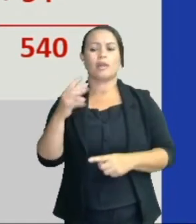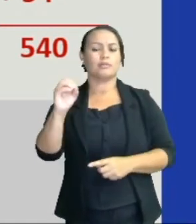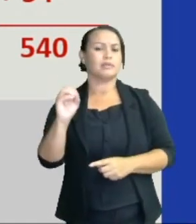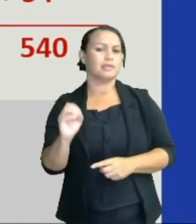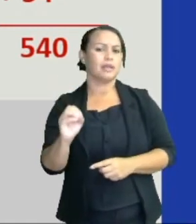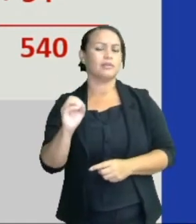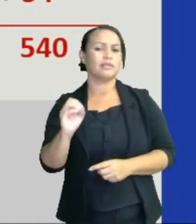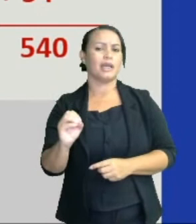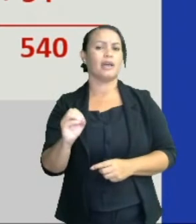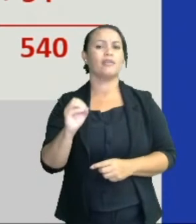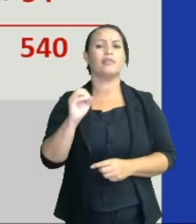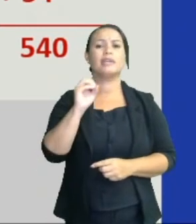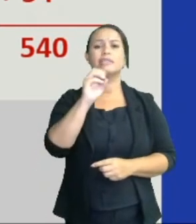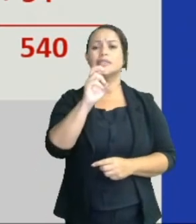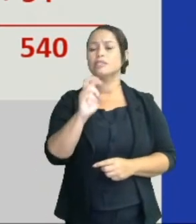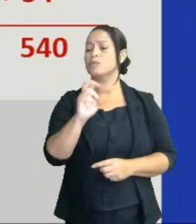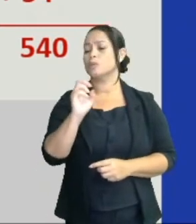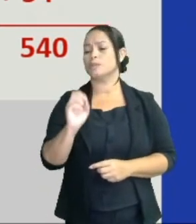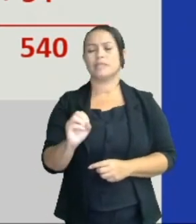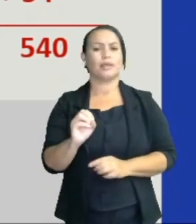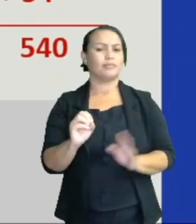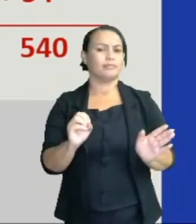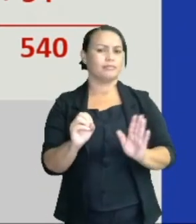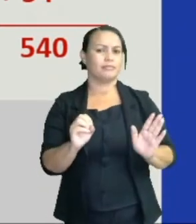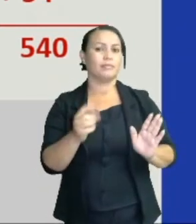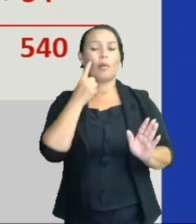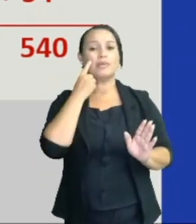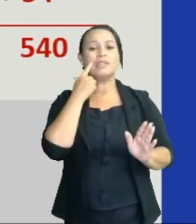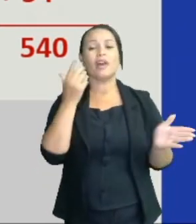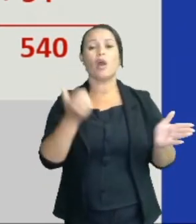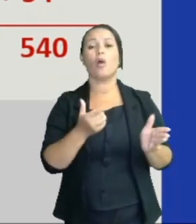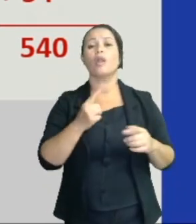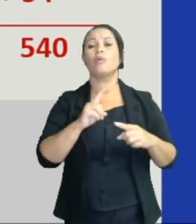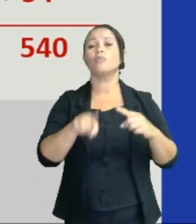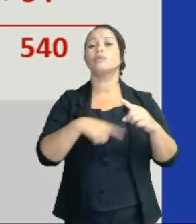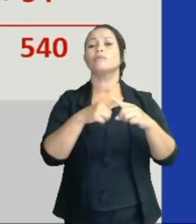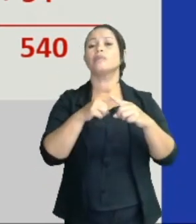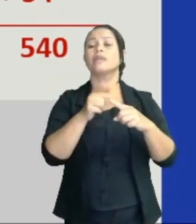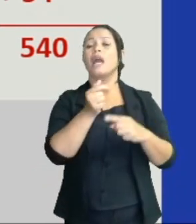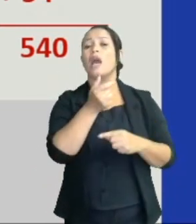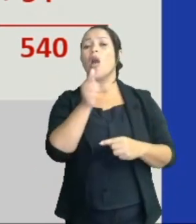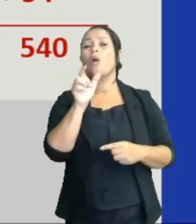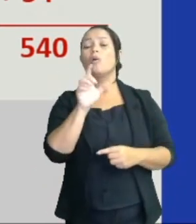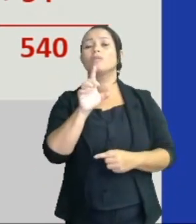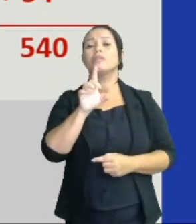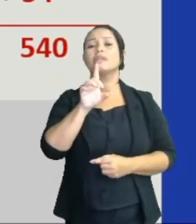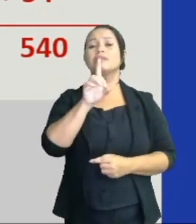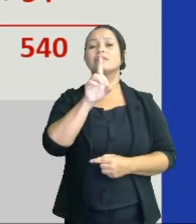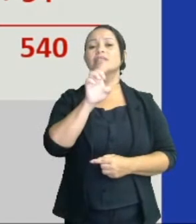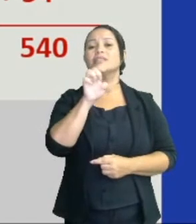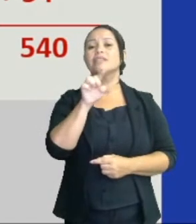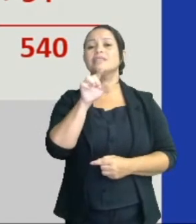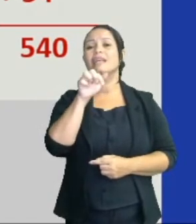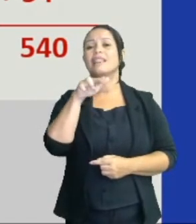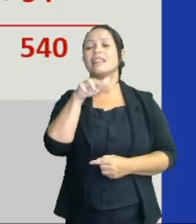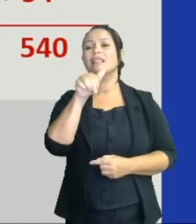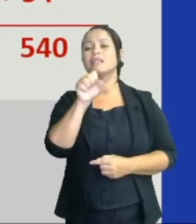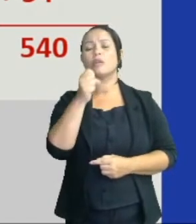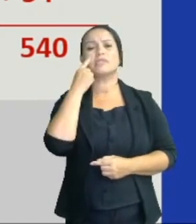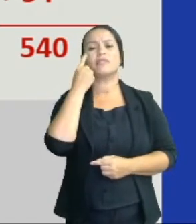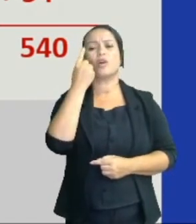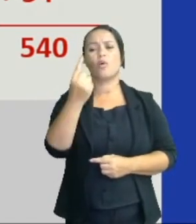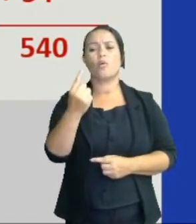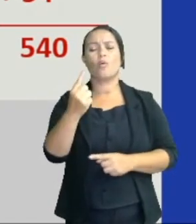0. 0 vezes 5, 0. Vamos multiplicar agora a outra casa, a casa das dezenas. 1